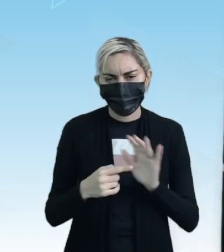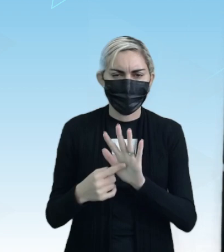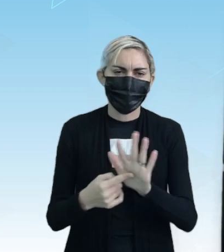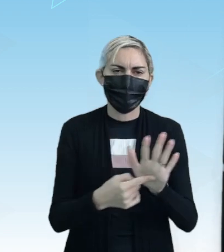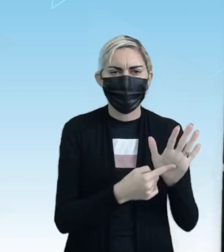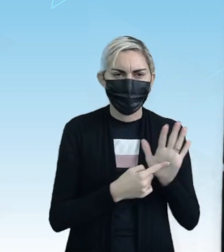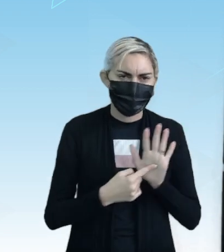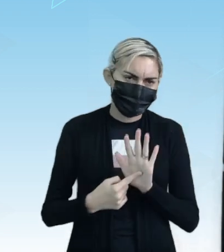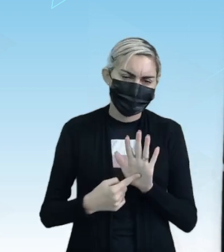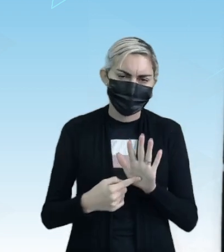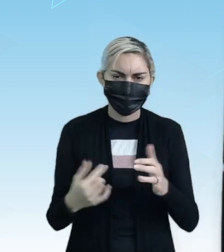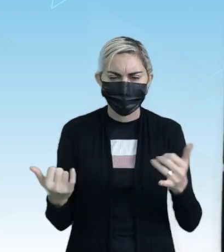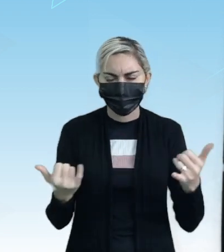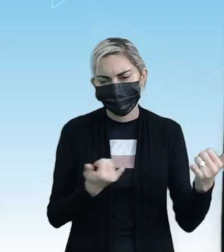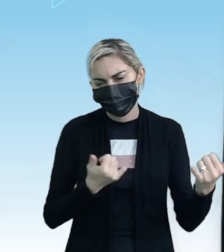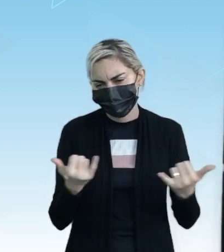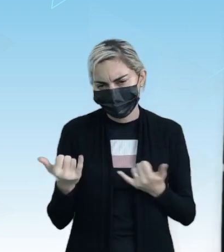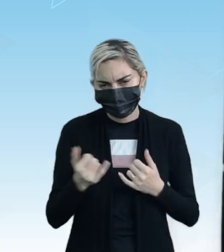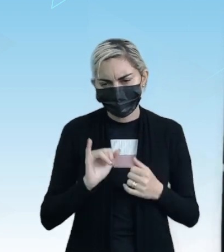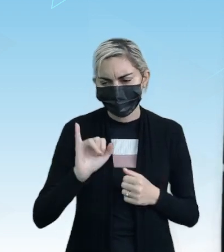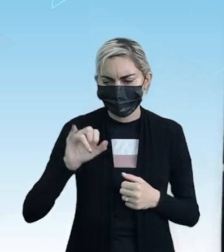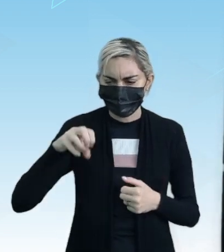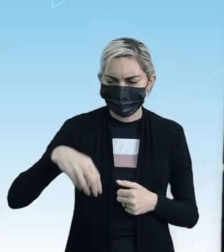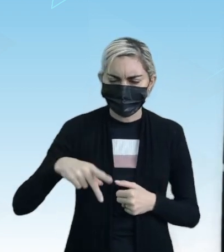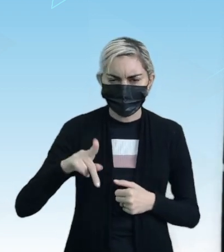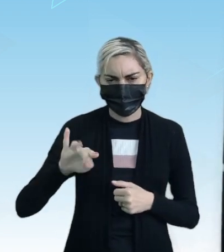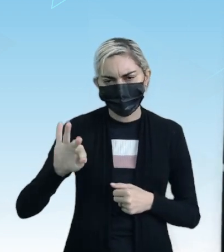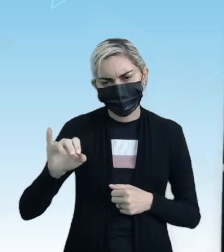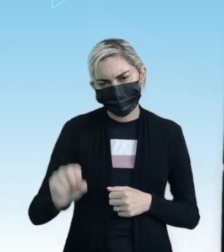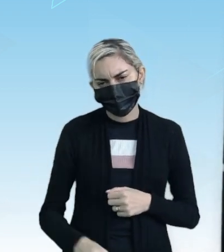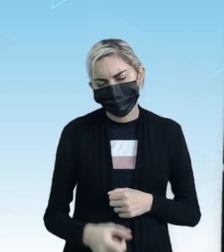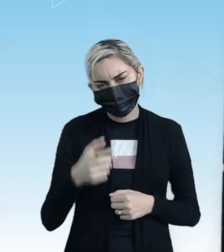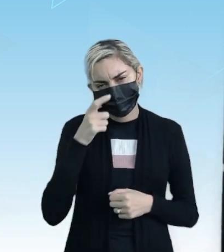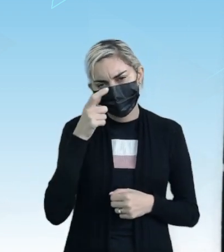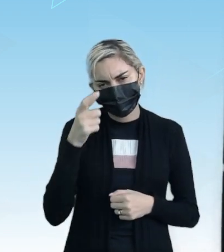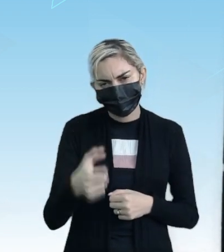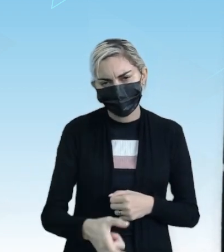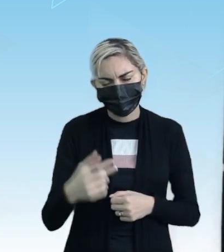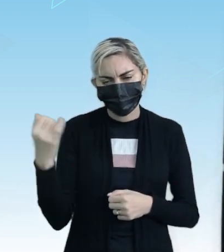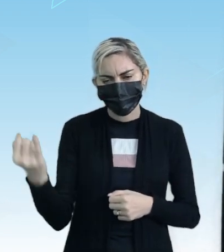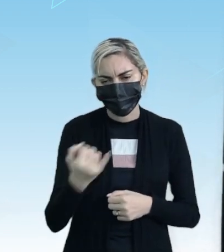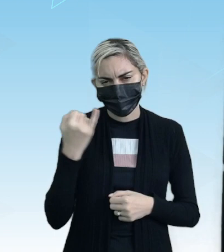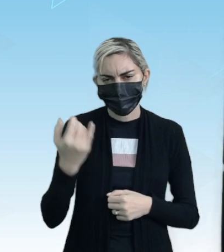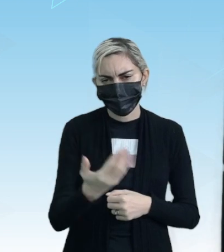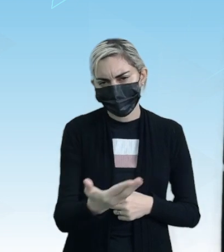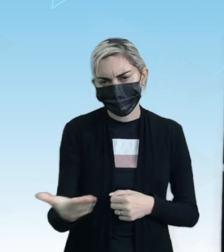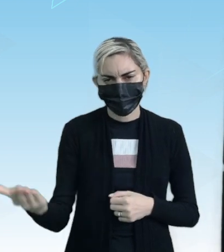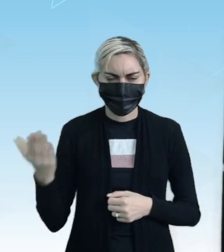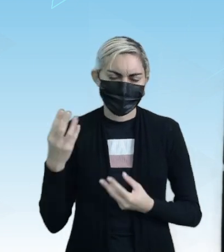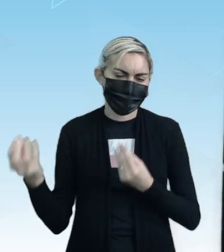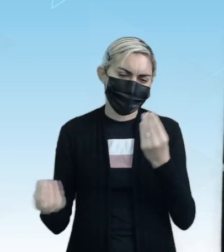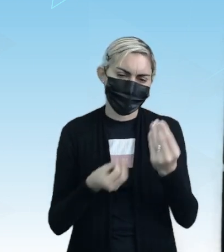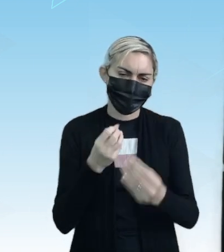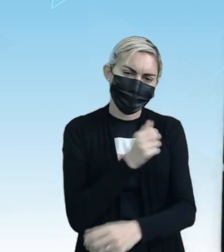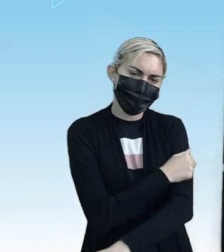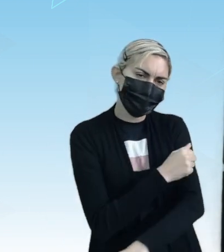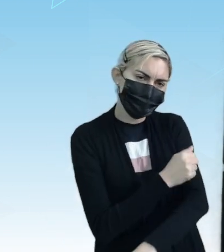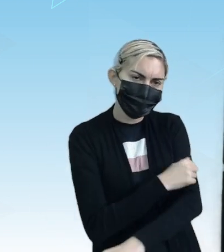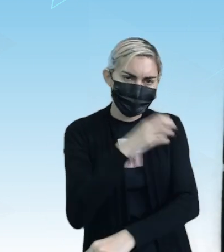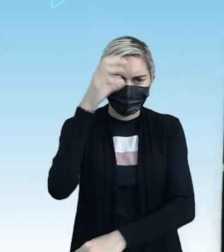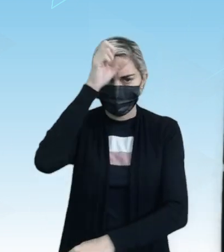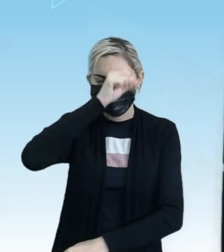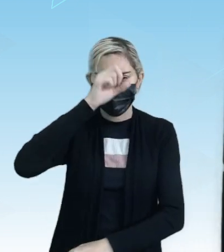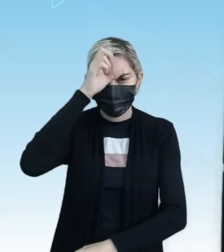apontam para informações implícitas que é interessante, que é importante que você, como estudante, aprenda